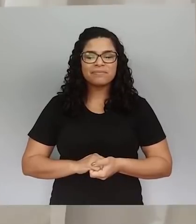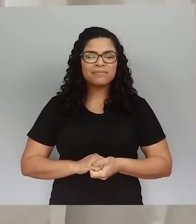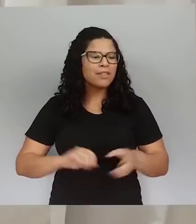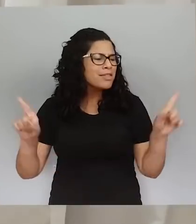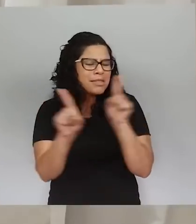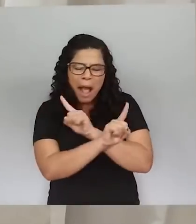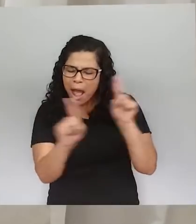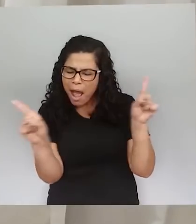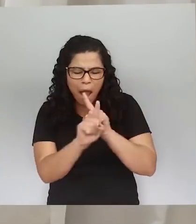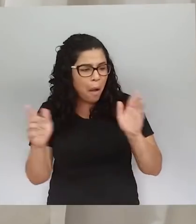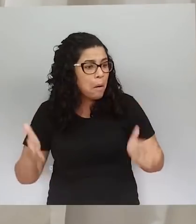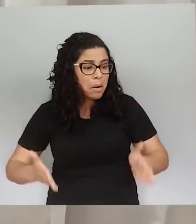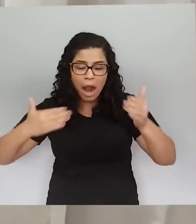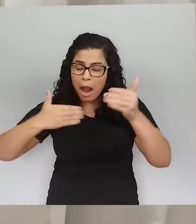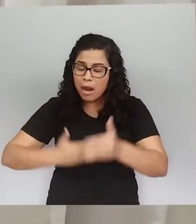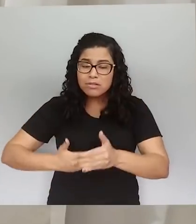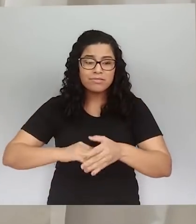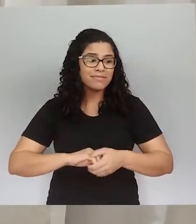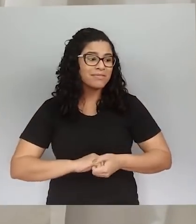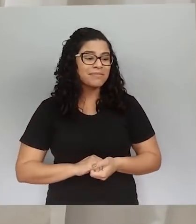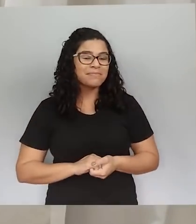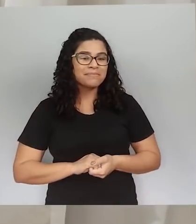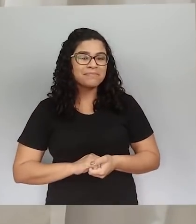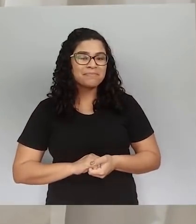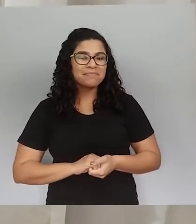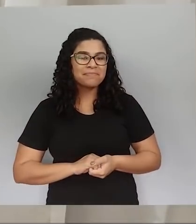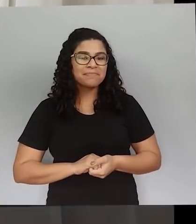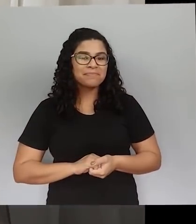Não é uma caixa.